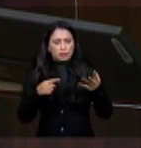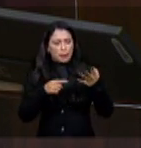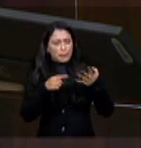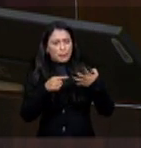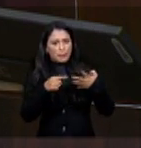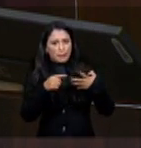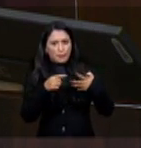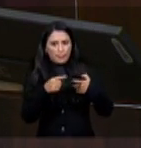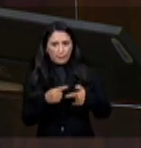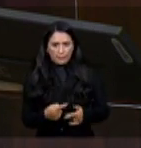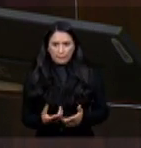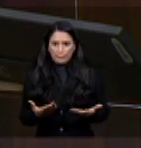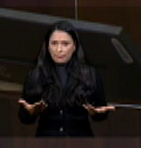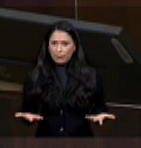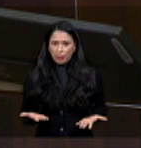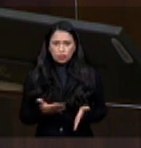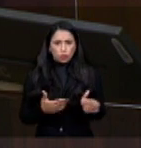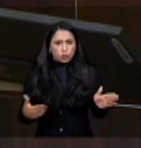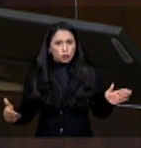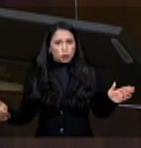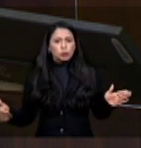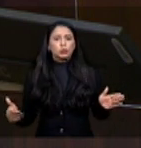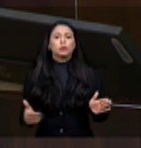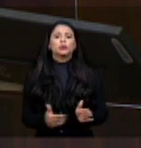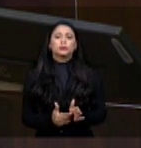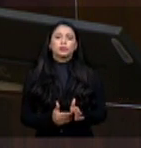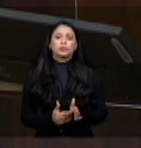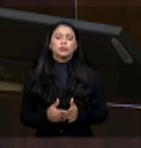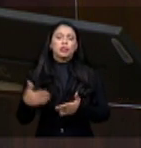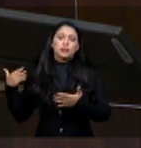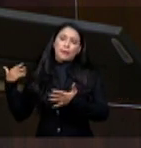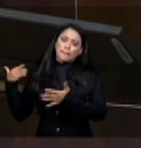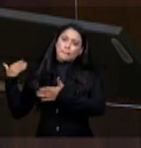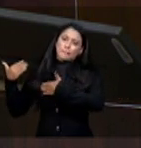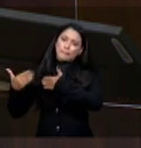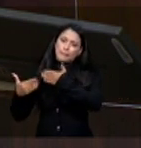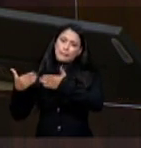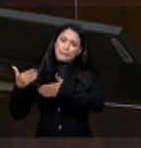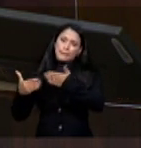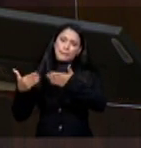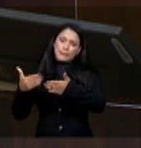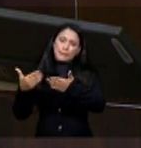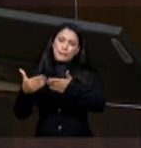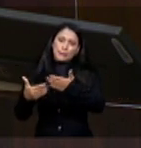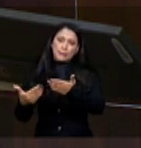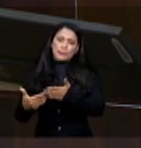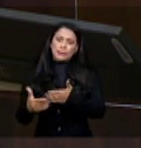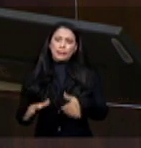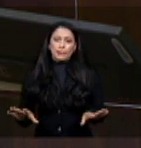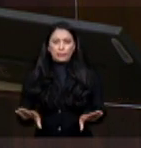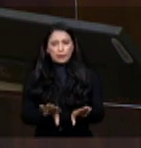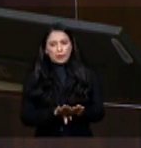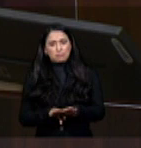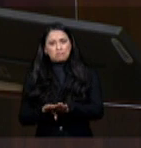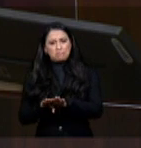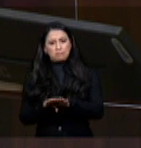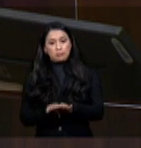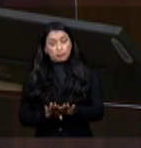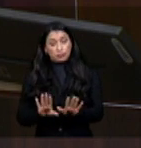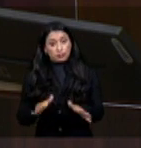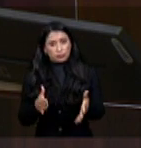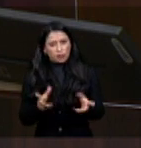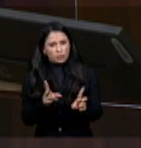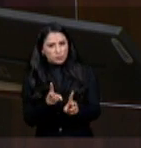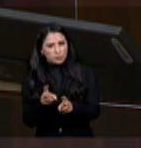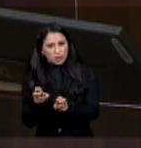aspectos a e essa trajetória nos legou né uma conjuntura hoje na